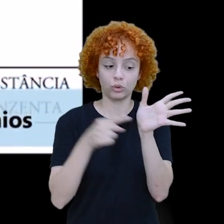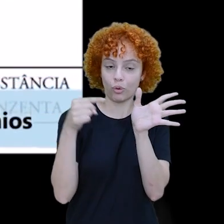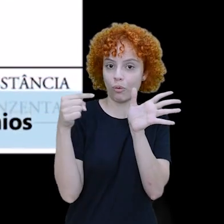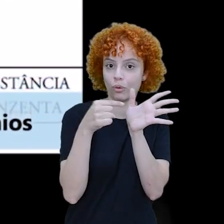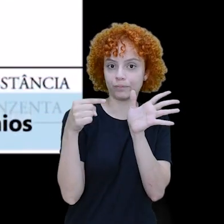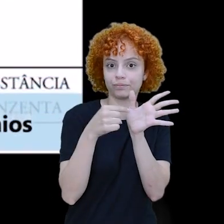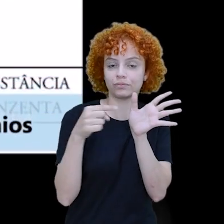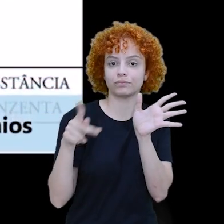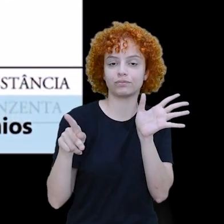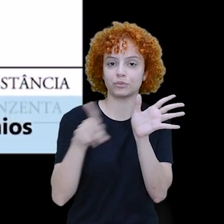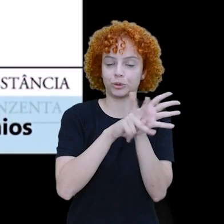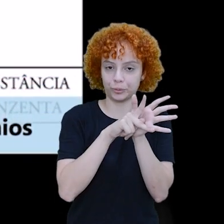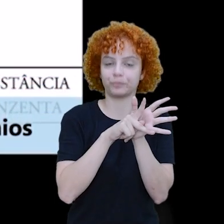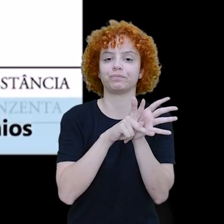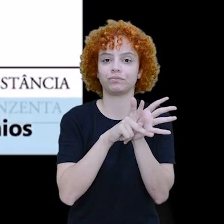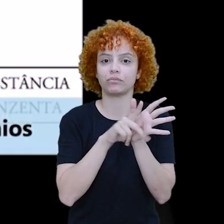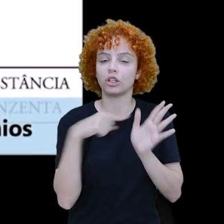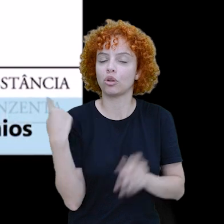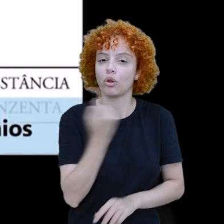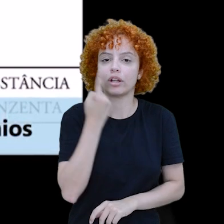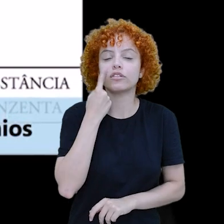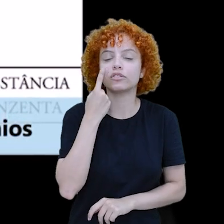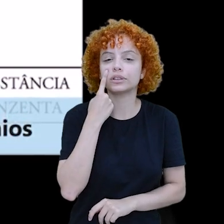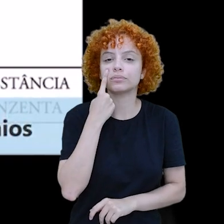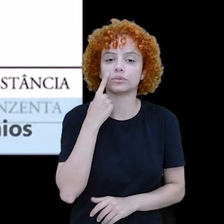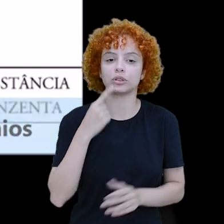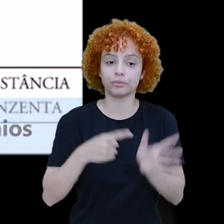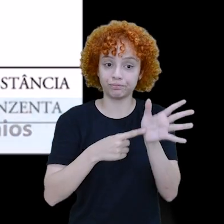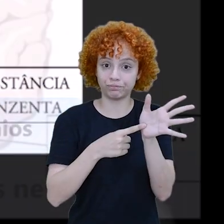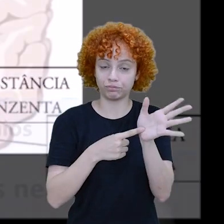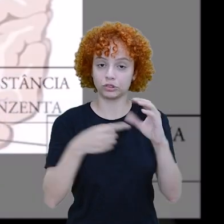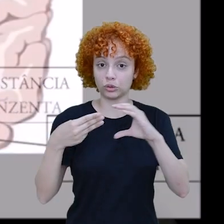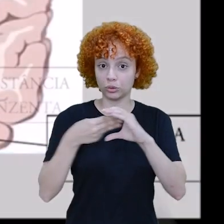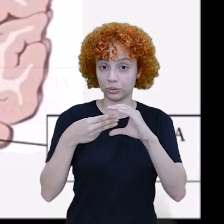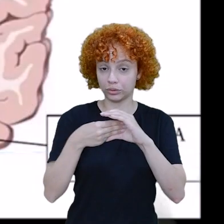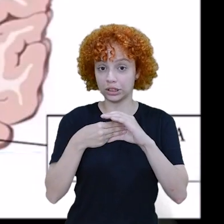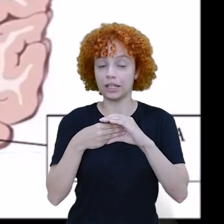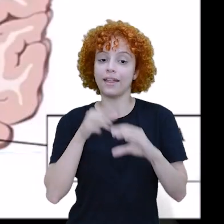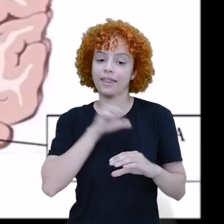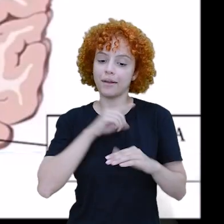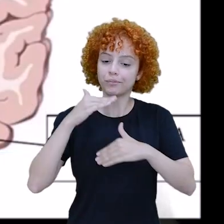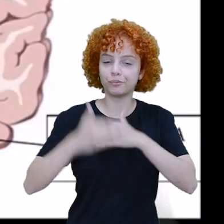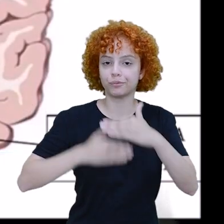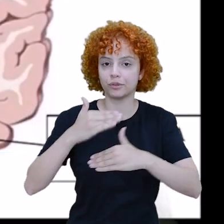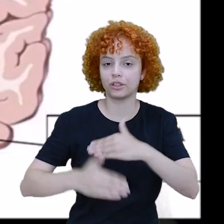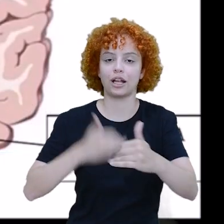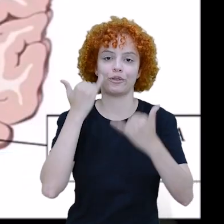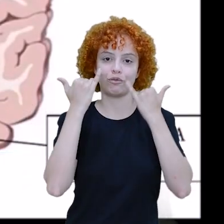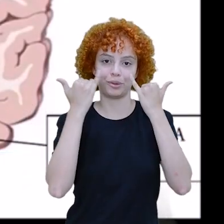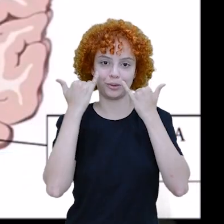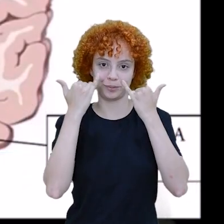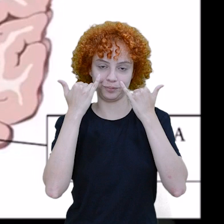que fazem parte dessa camada. Nós já vimos que no corpo celular ou soma é que são processadas